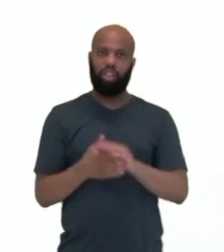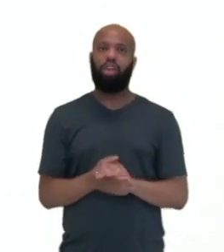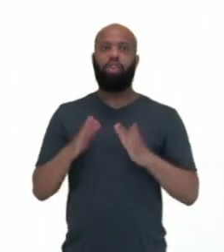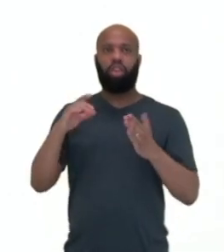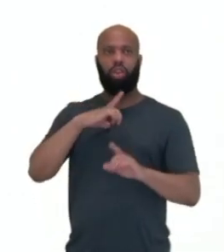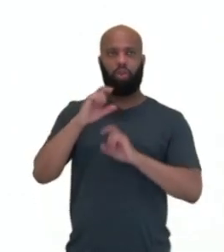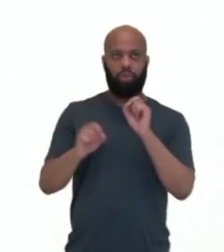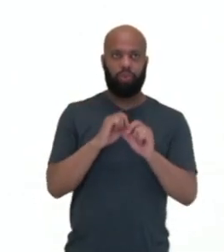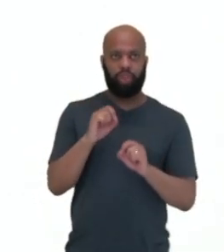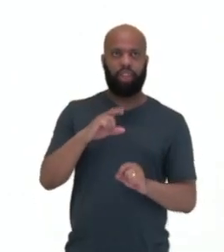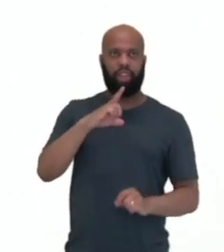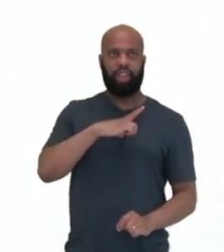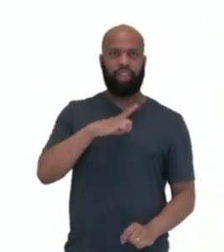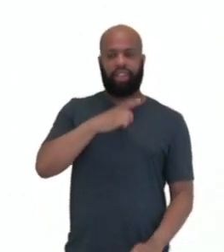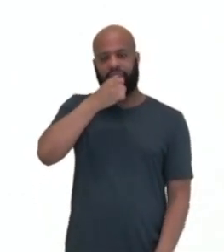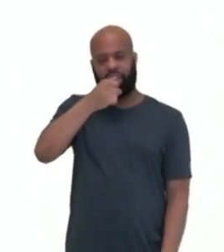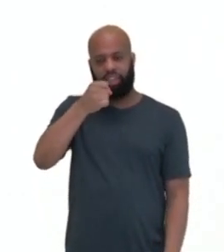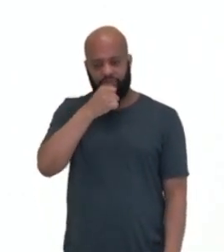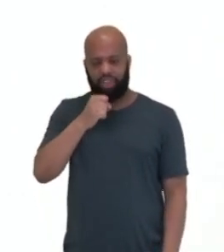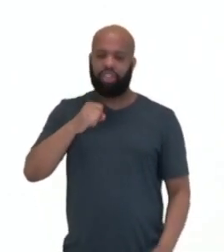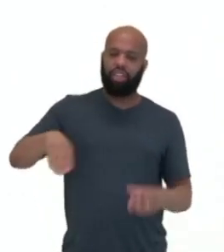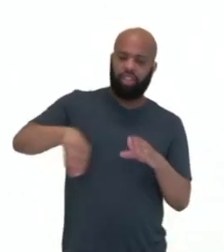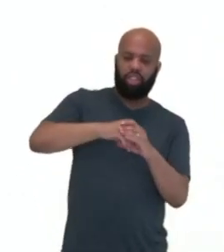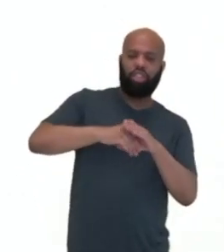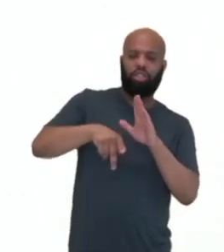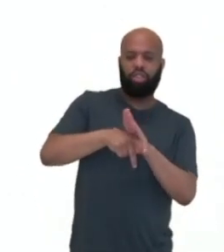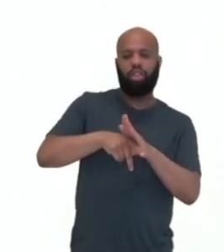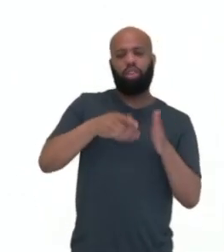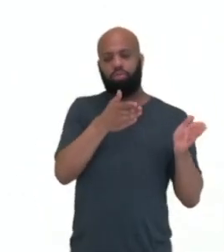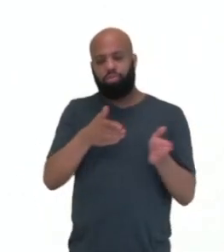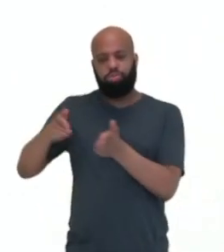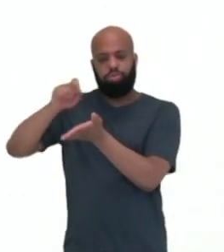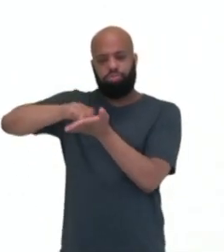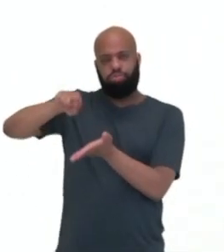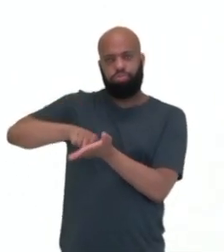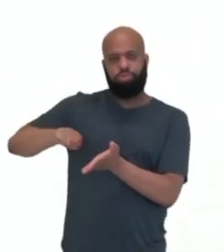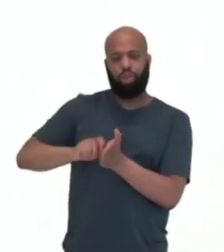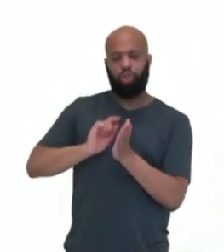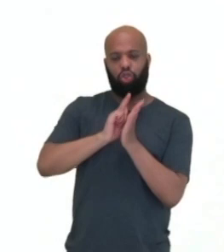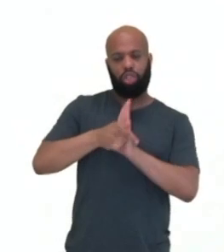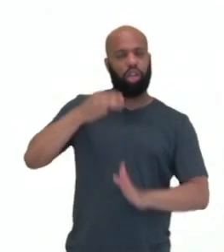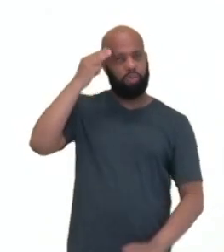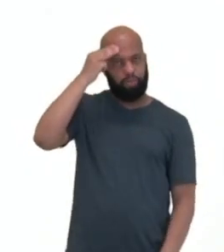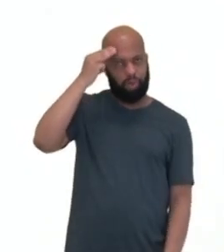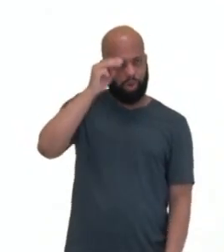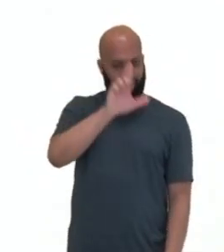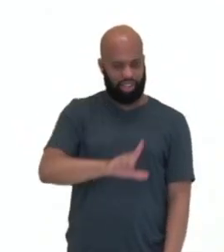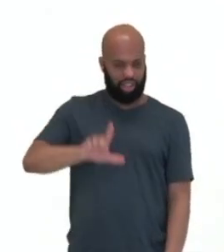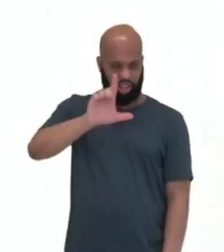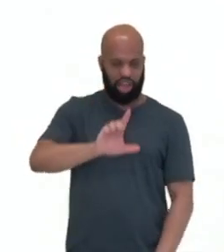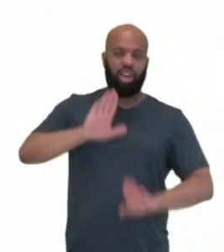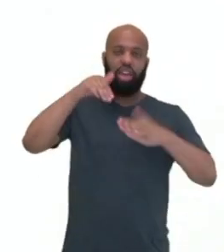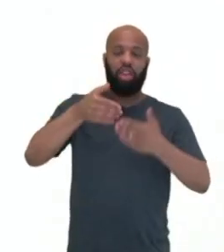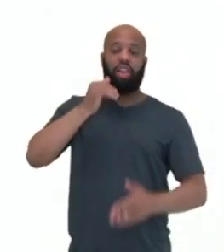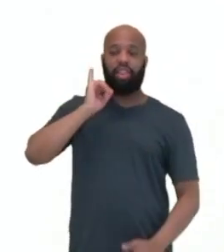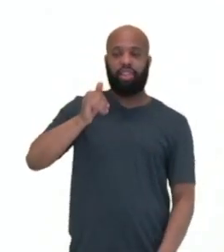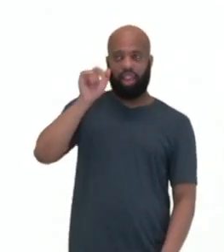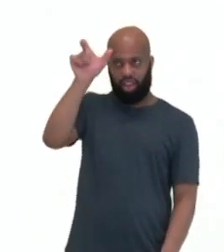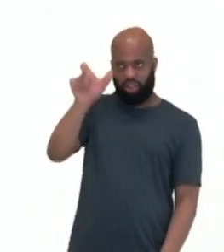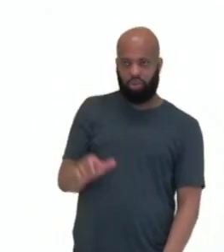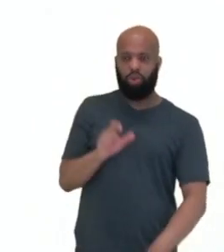Assume-se a entrevista como parte do processo de construção discursiva do gênero memórias literárias. O narrador é o que